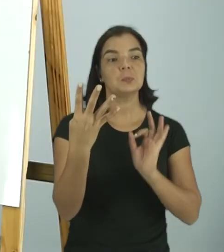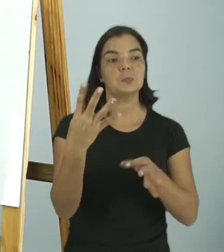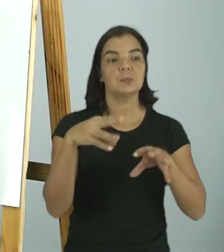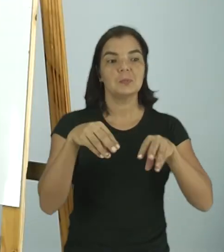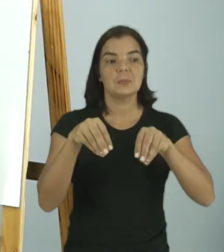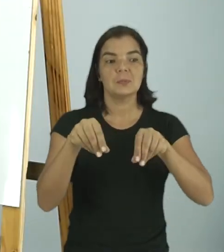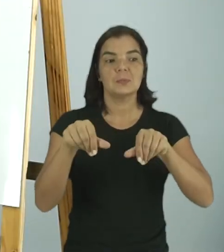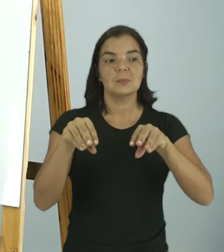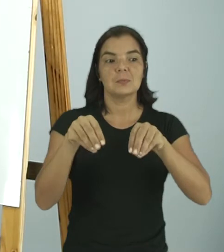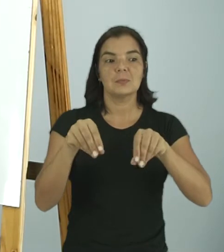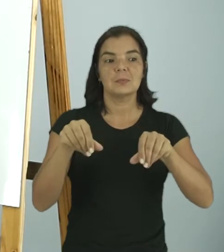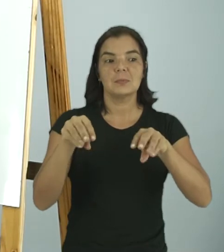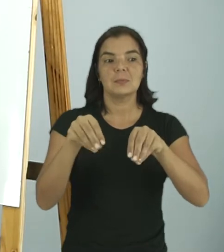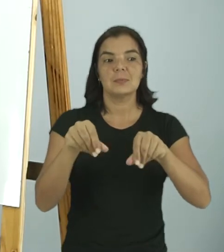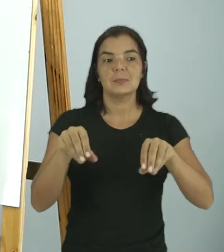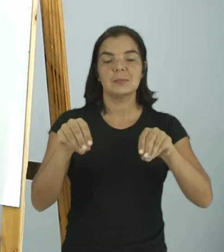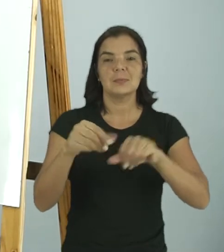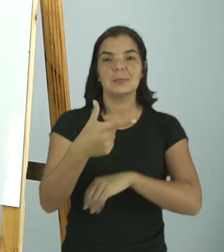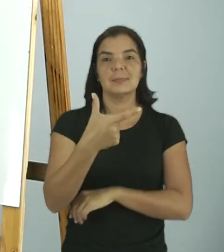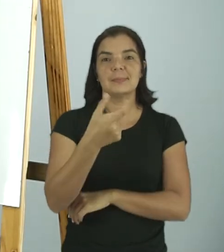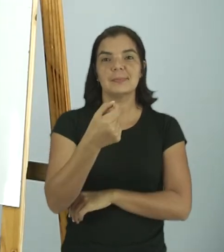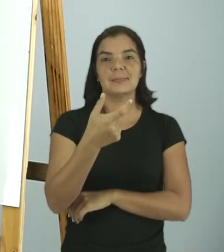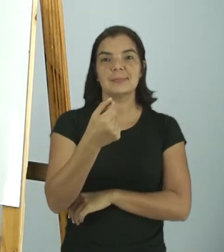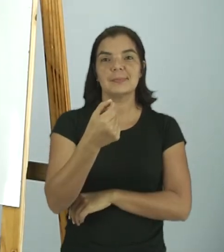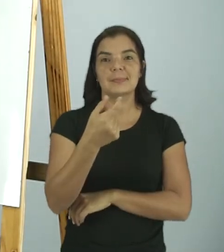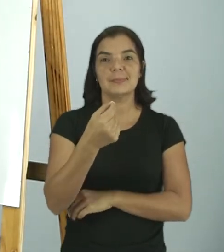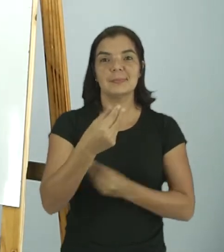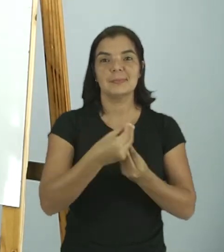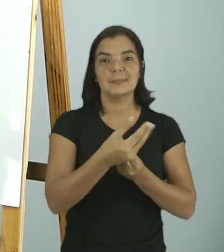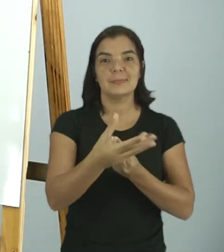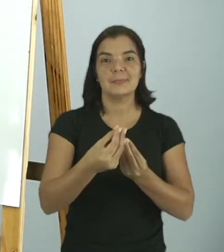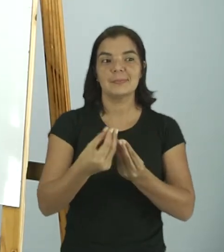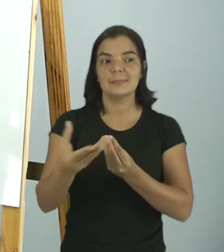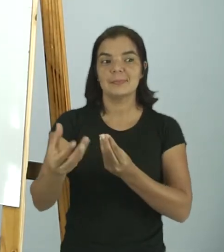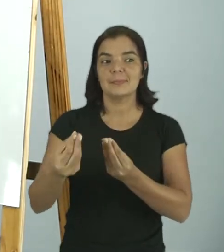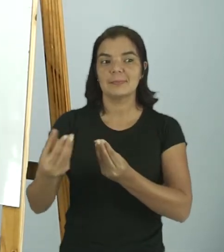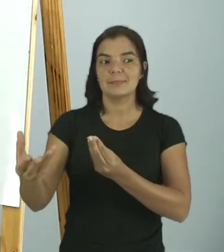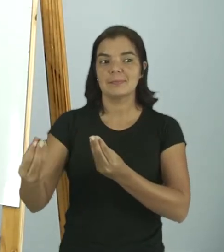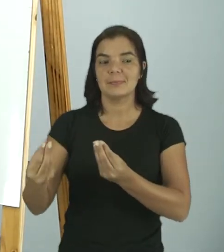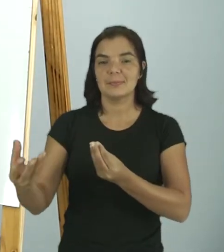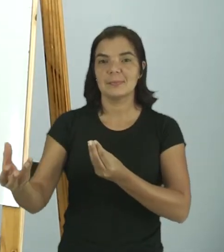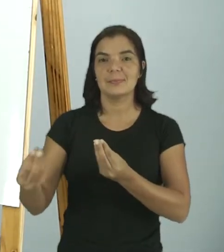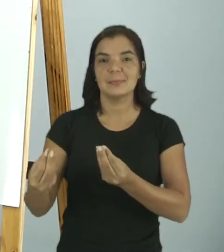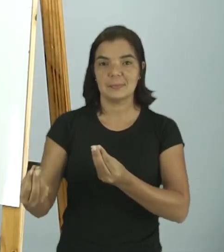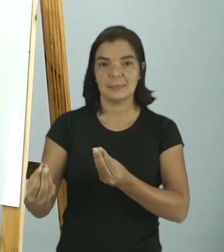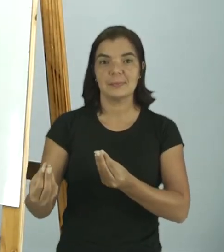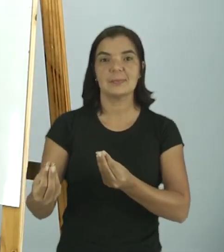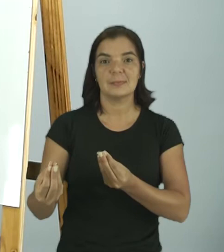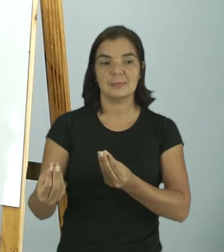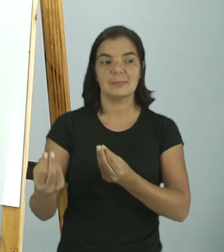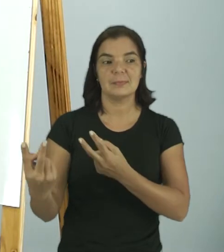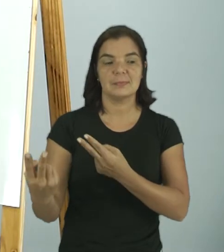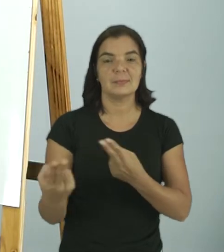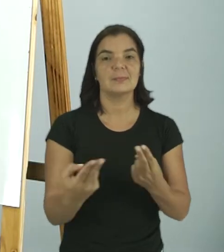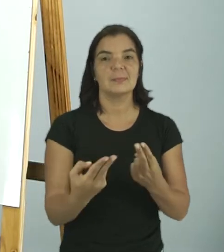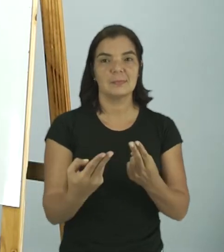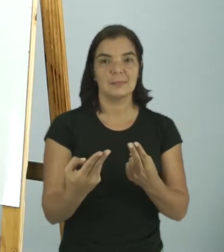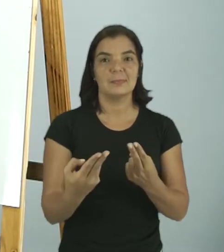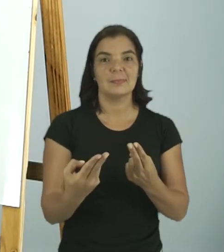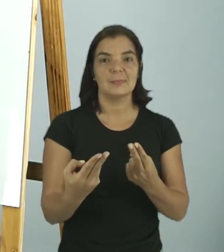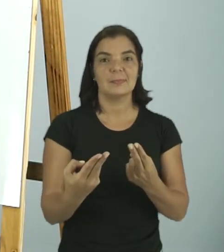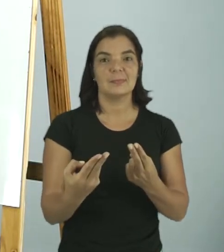certinho então nós pegamos 20 e distribuímos né distribuímos em partes iguais